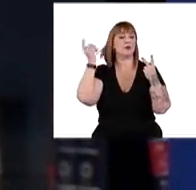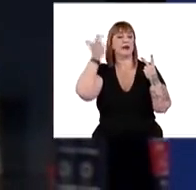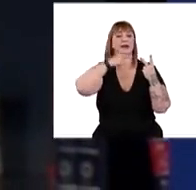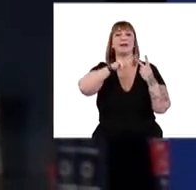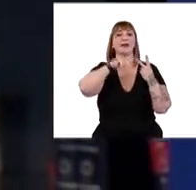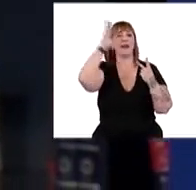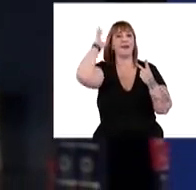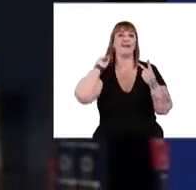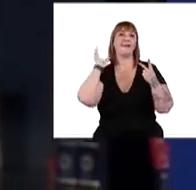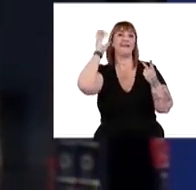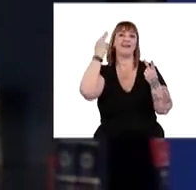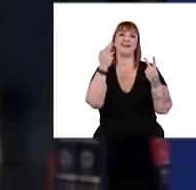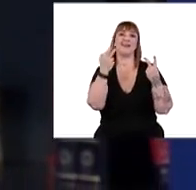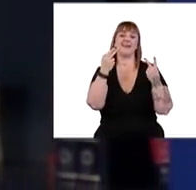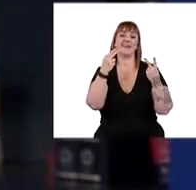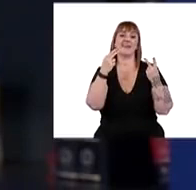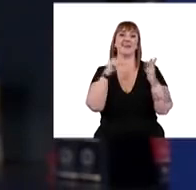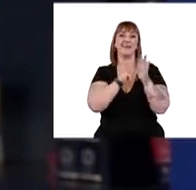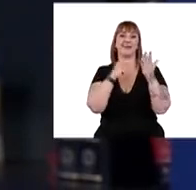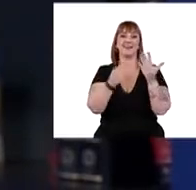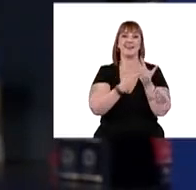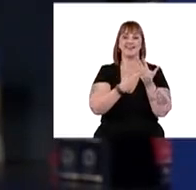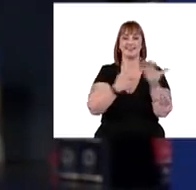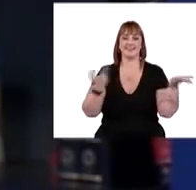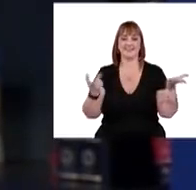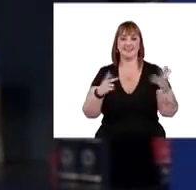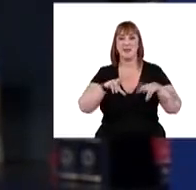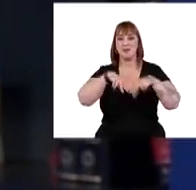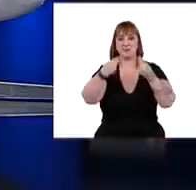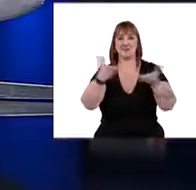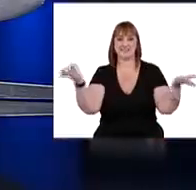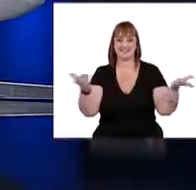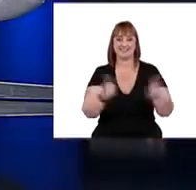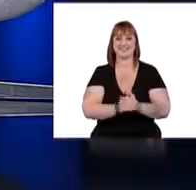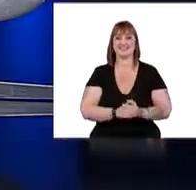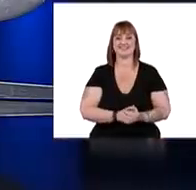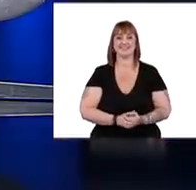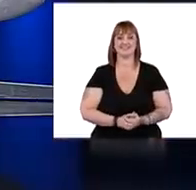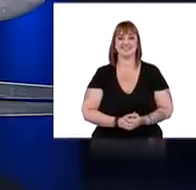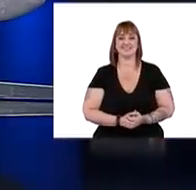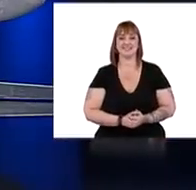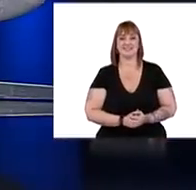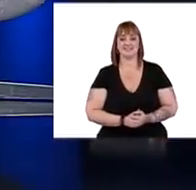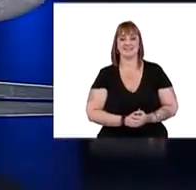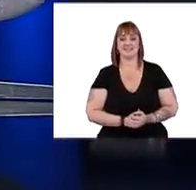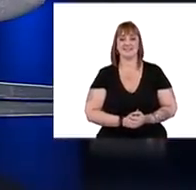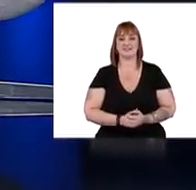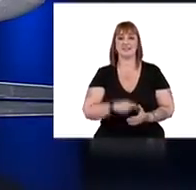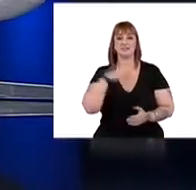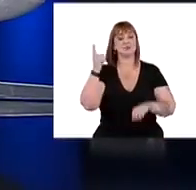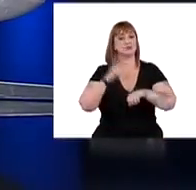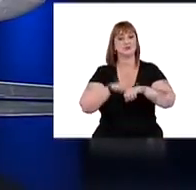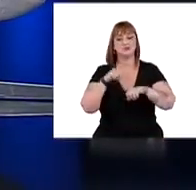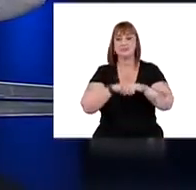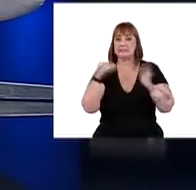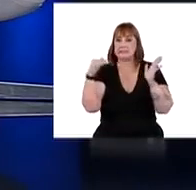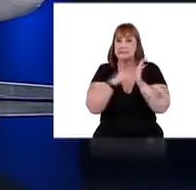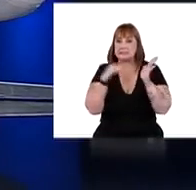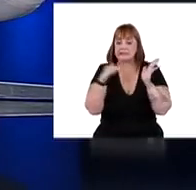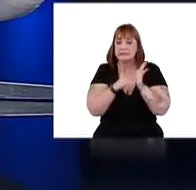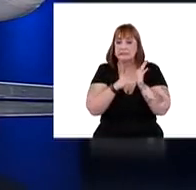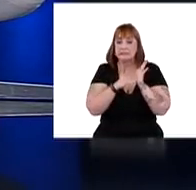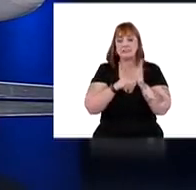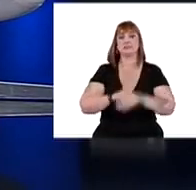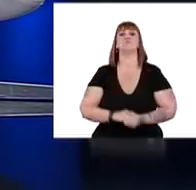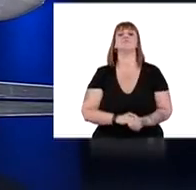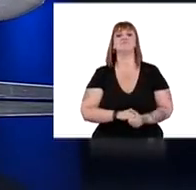um condicionador como oferta da casa. A nossa última pergunta. É totalmente diferenciado. O senhor tem 40 segundos para uma pergunta padrão muito